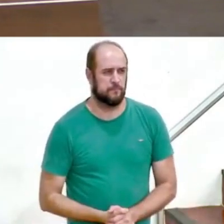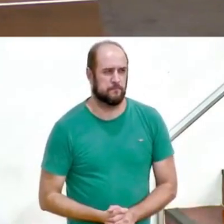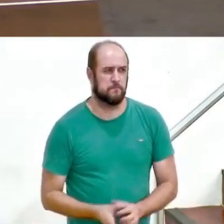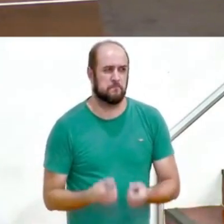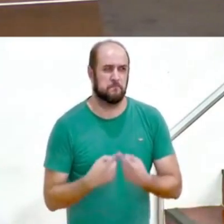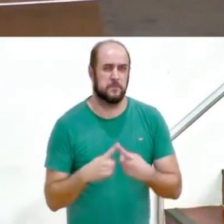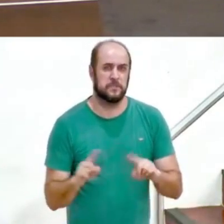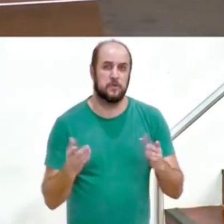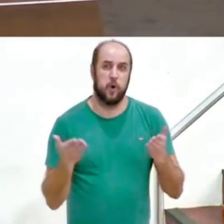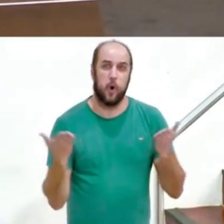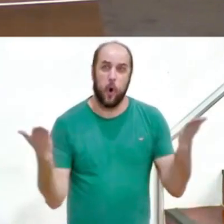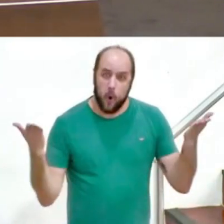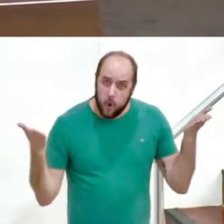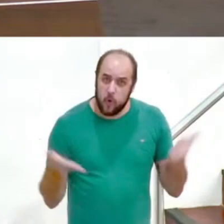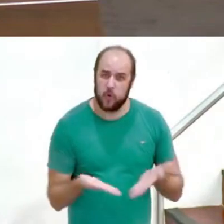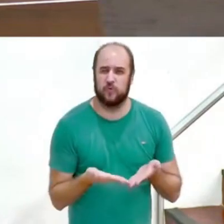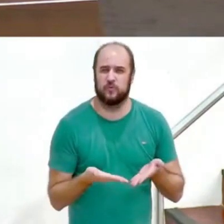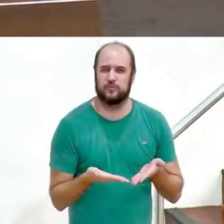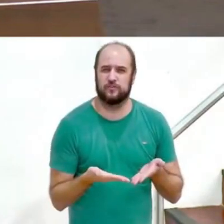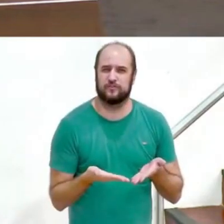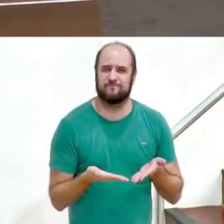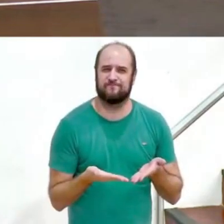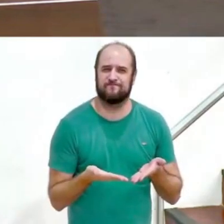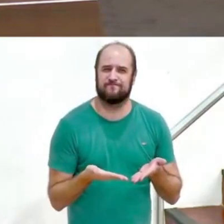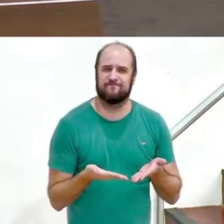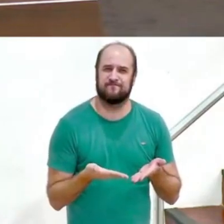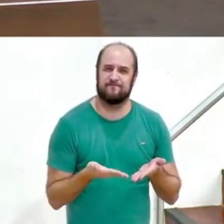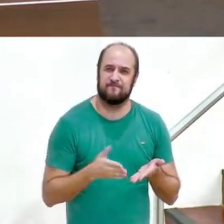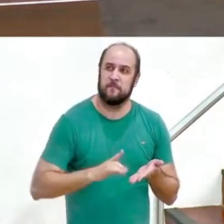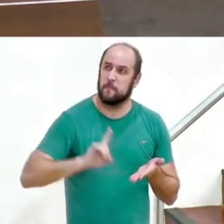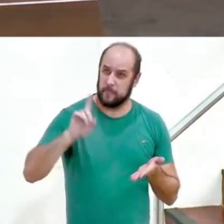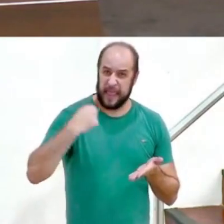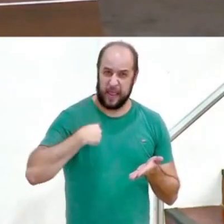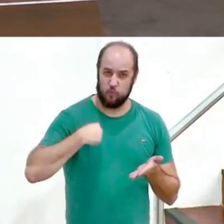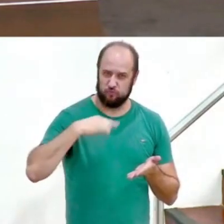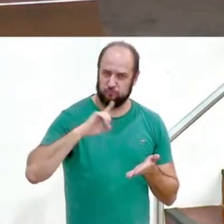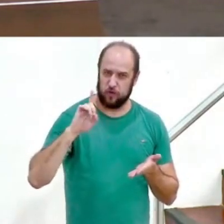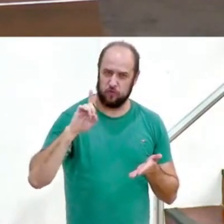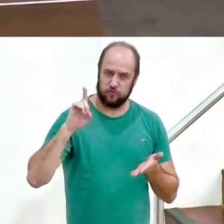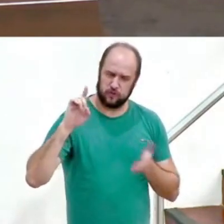Mas de hoje em diante, eu abençoarei